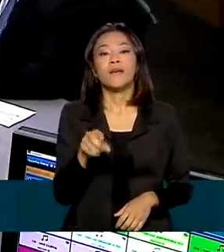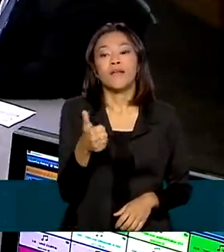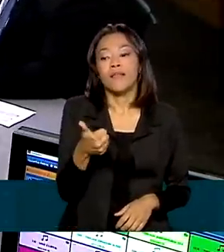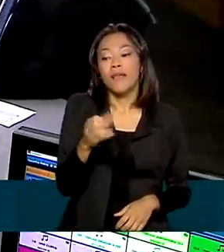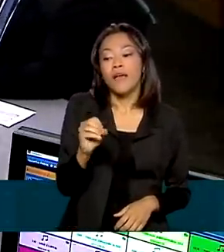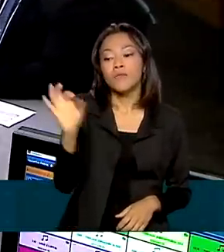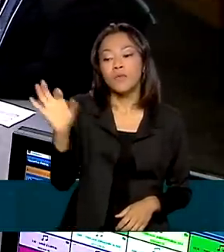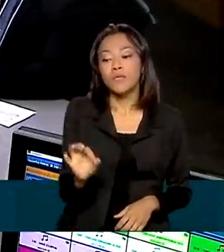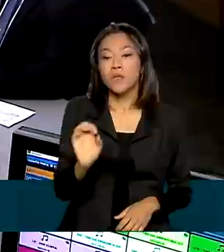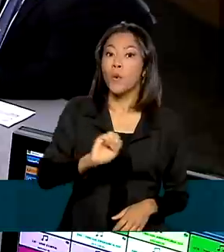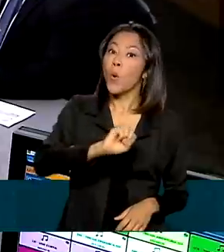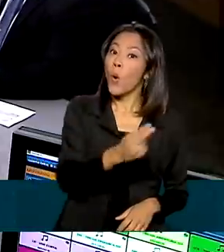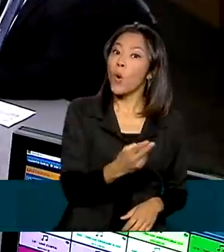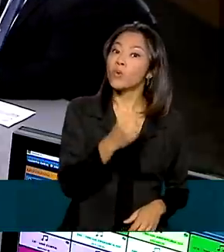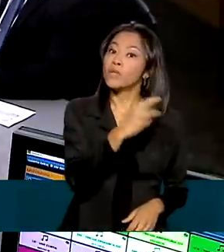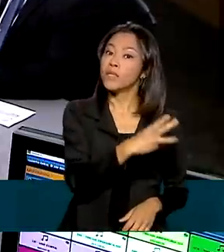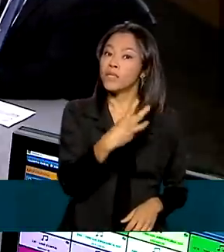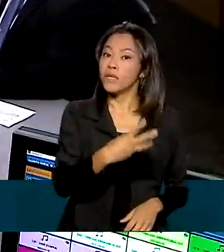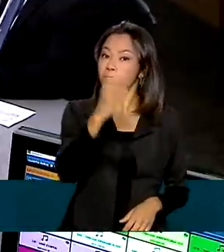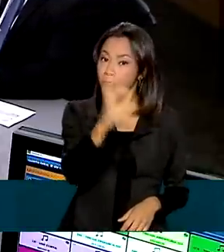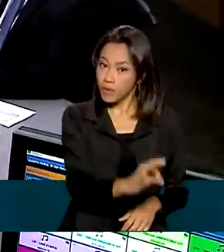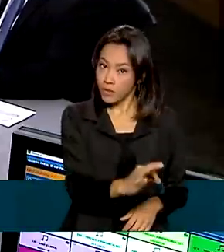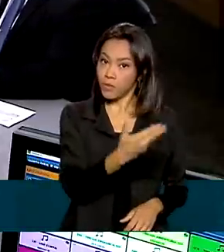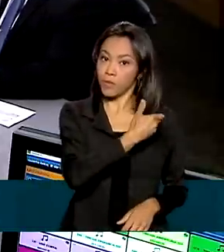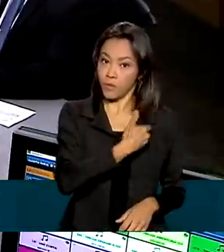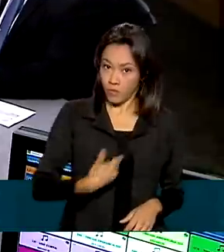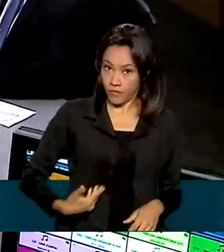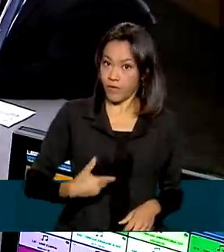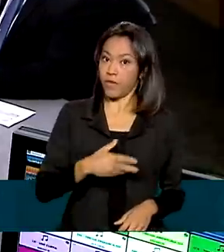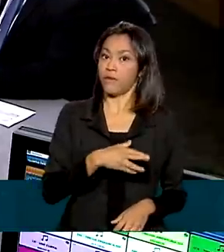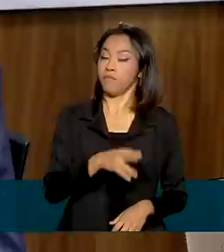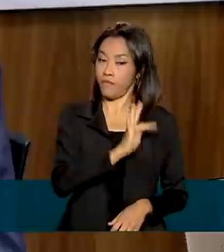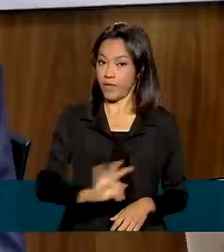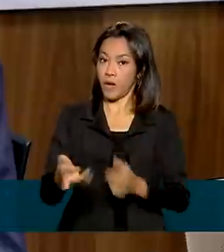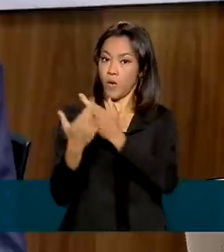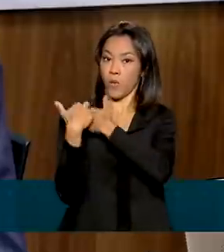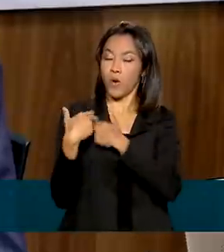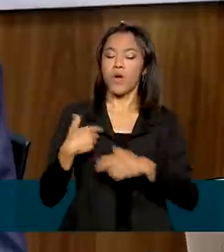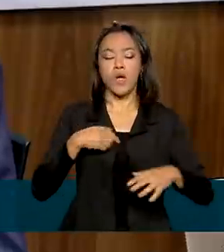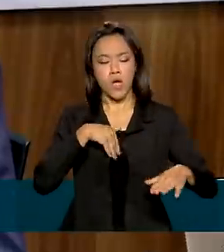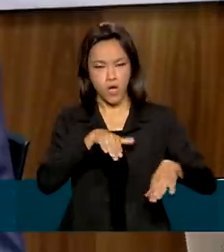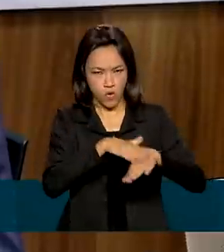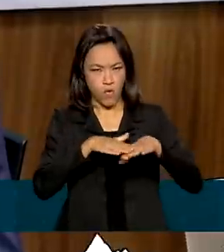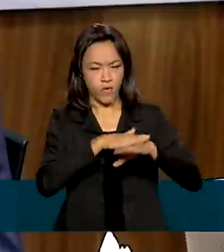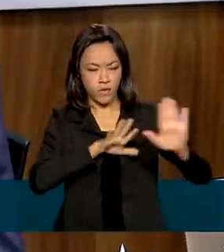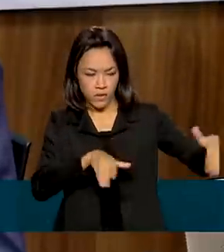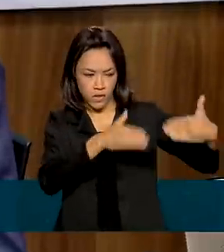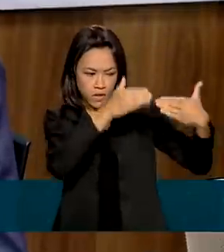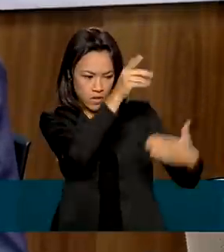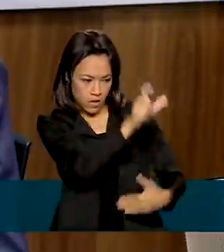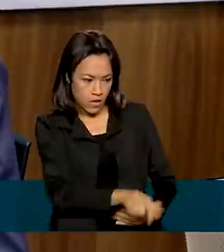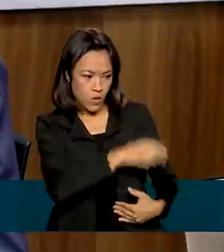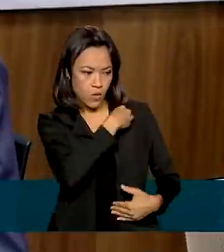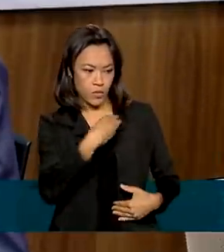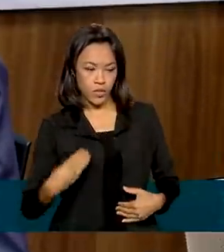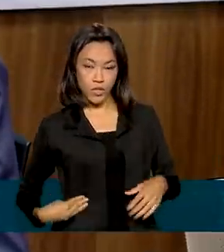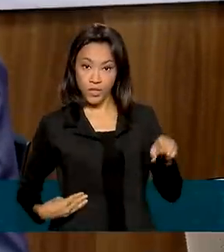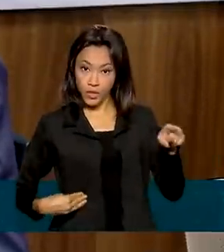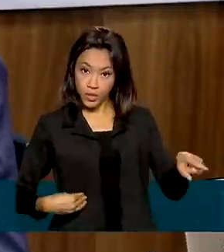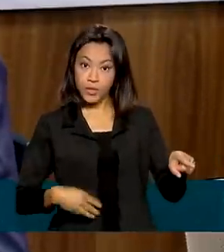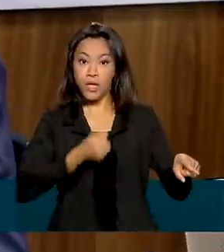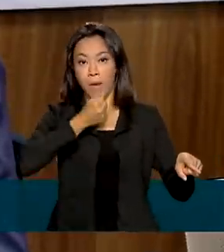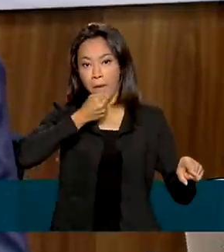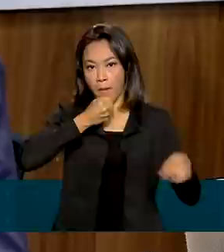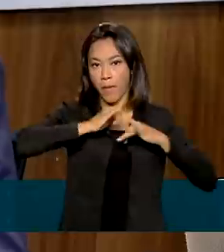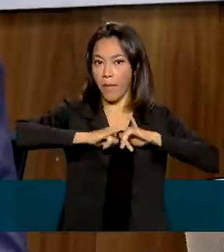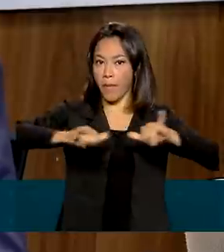dez porcento ou 33% competia nosso governo federal o começo Milton ele até o cupom ontem à noite a rede rádio